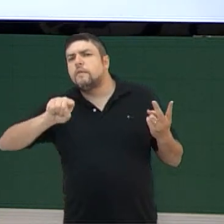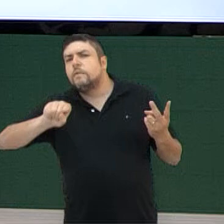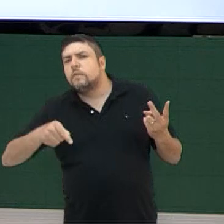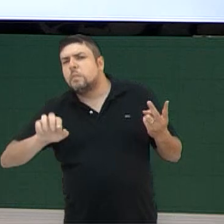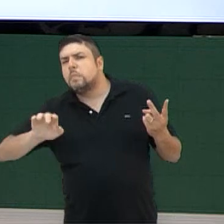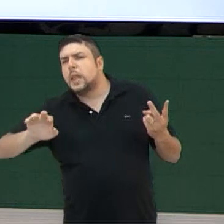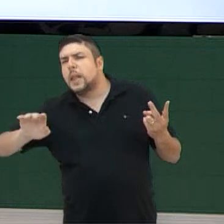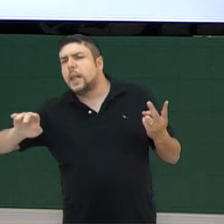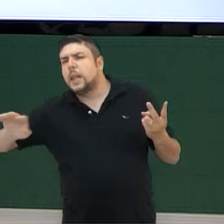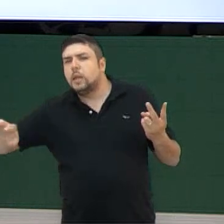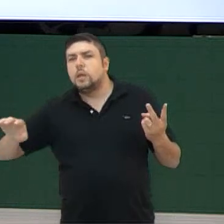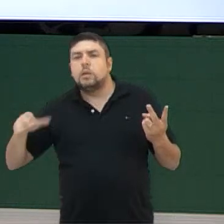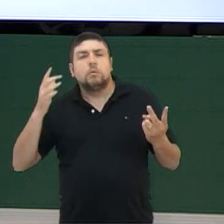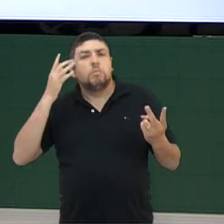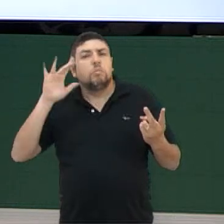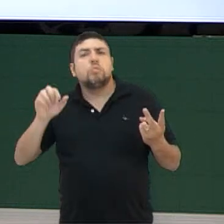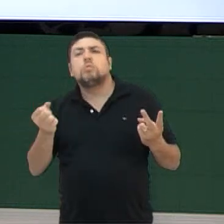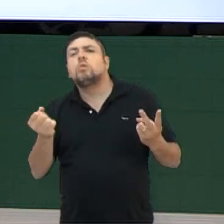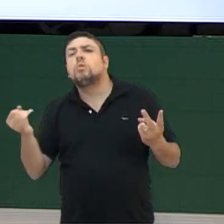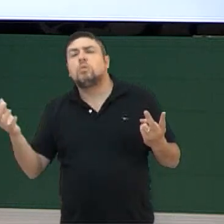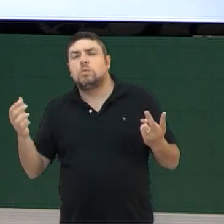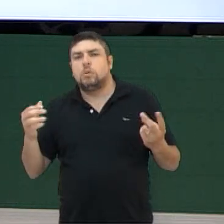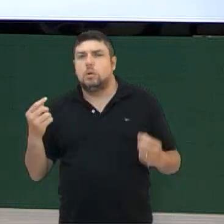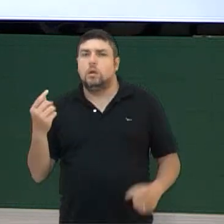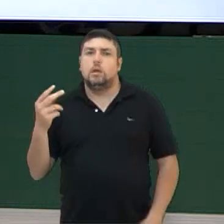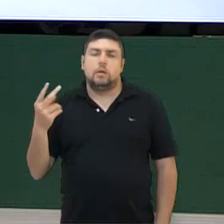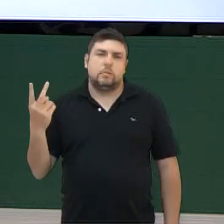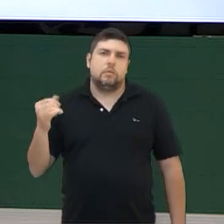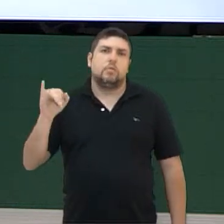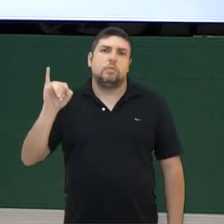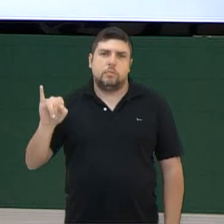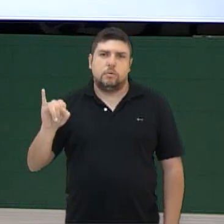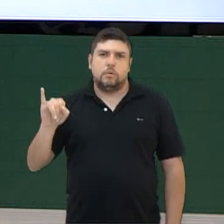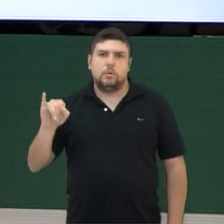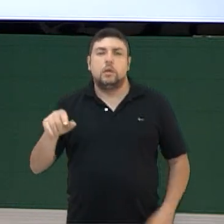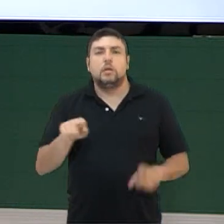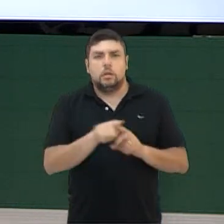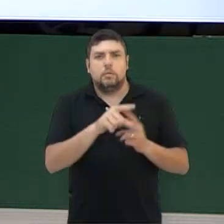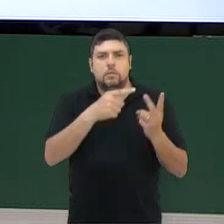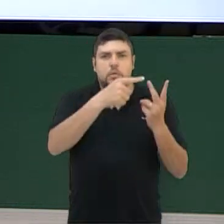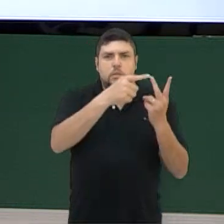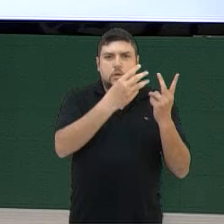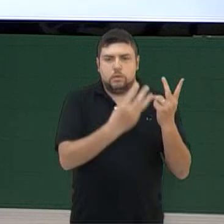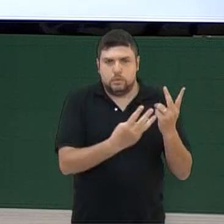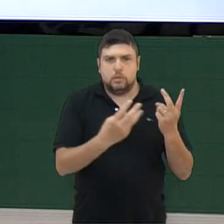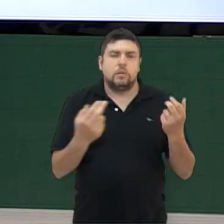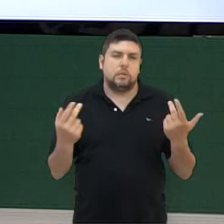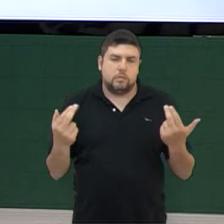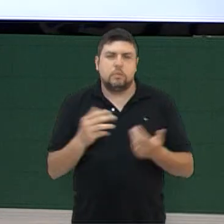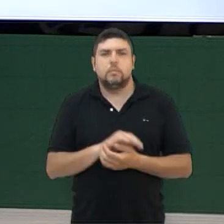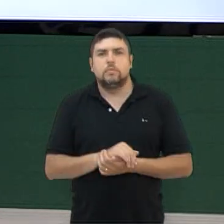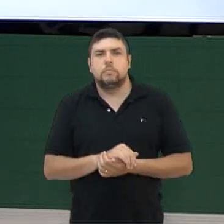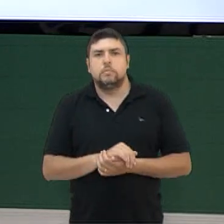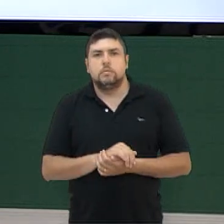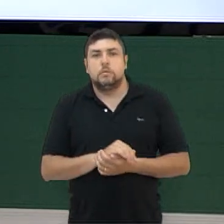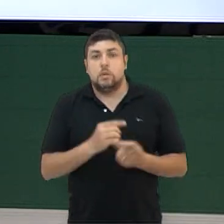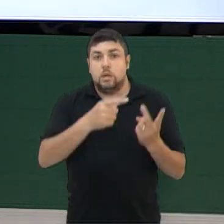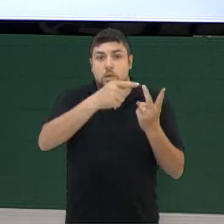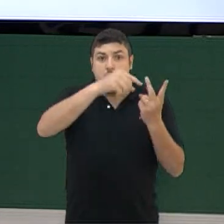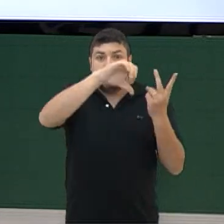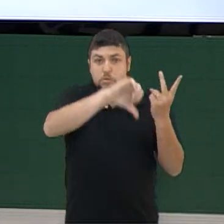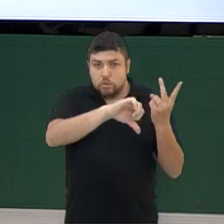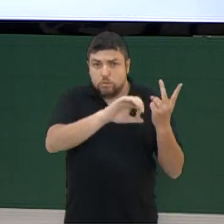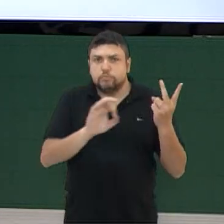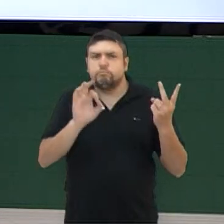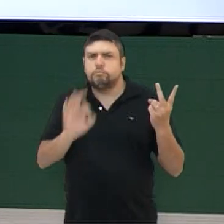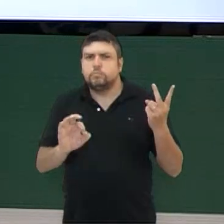é irracional, bem como a raiz quadrada de 3, que segue o mesmo padrão. Já a raiz quadrada de 9 é 3, então ele é um